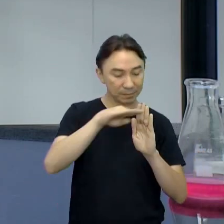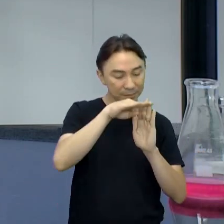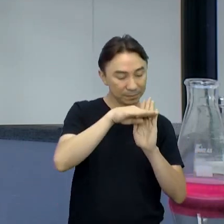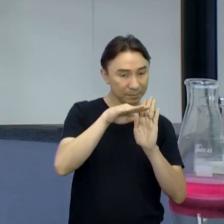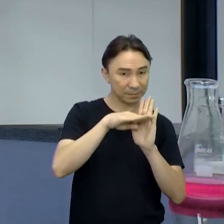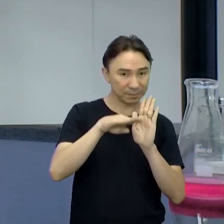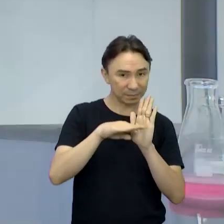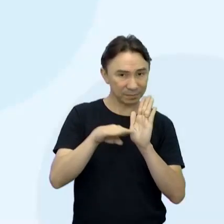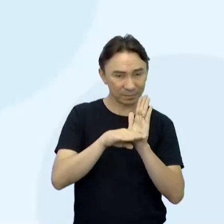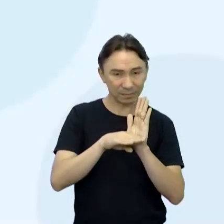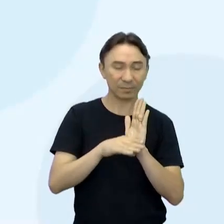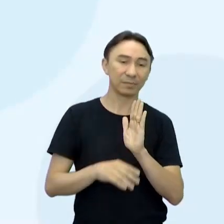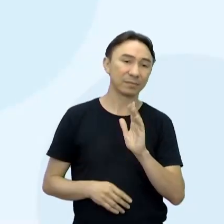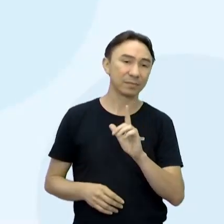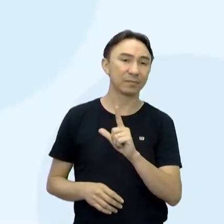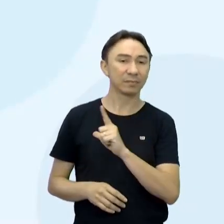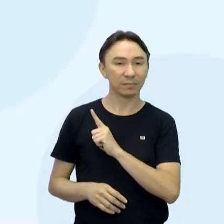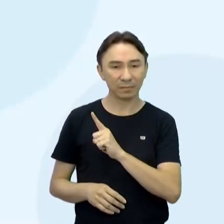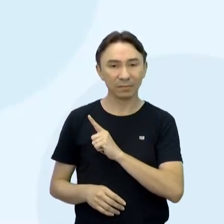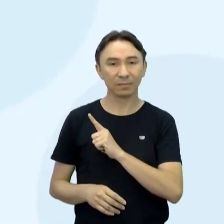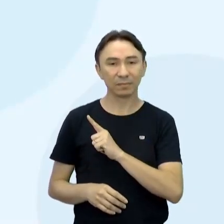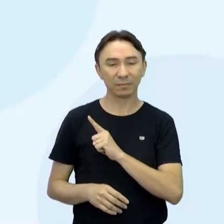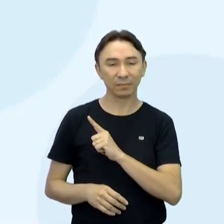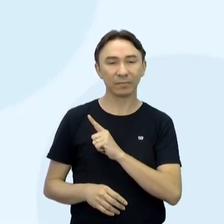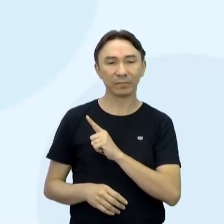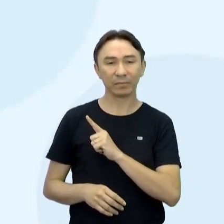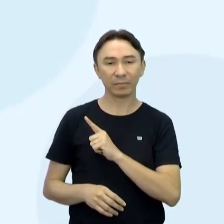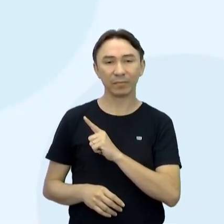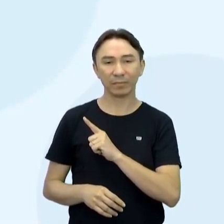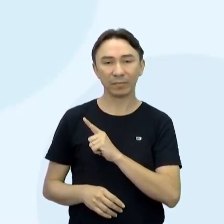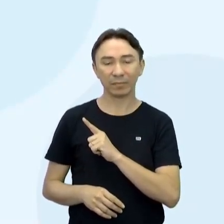ver aí, né,